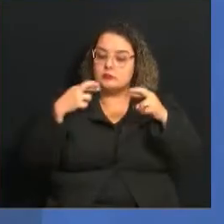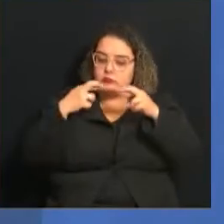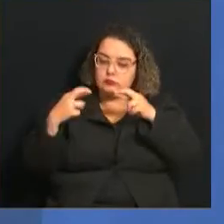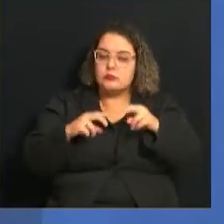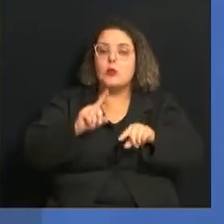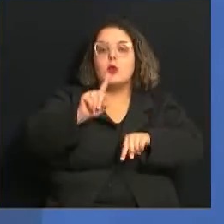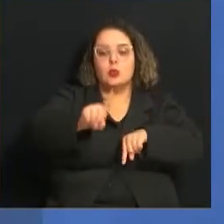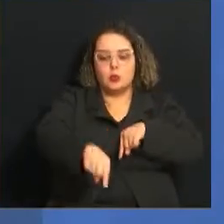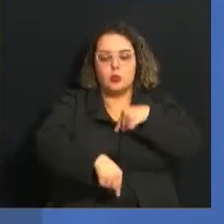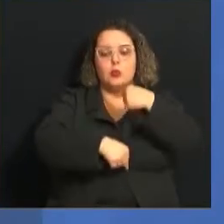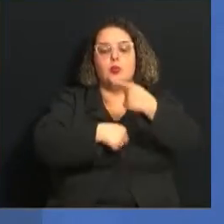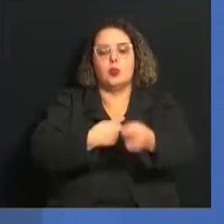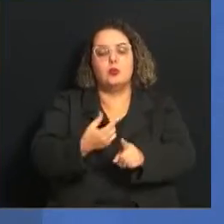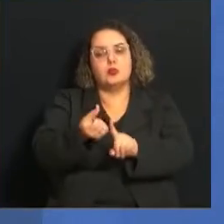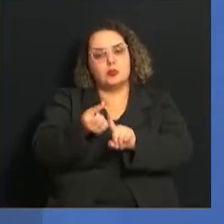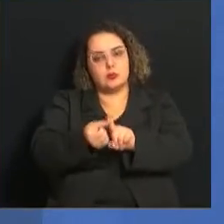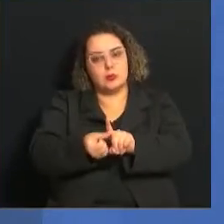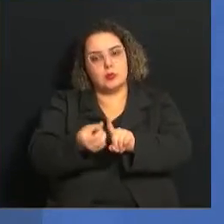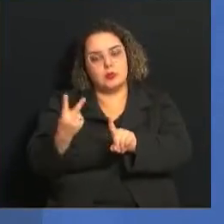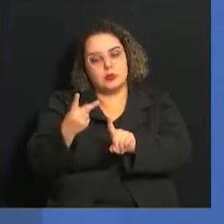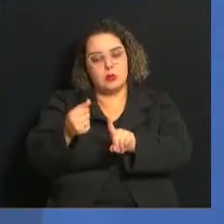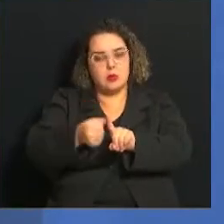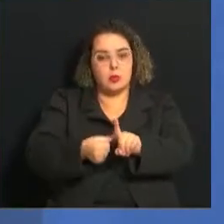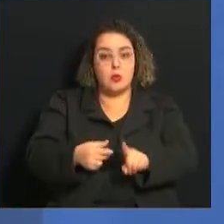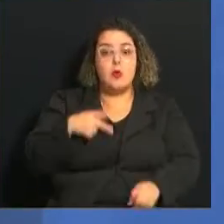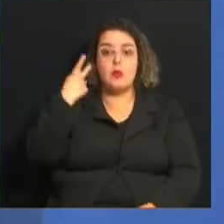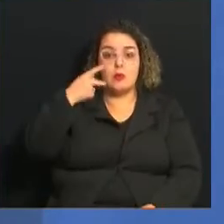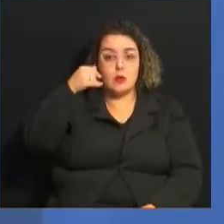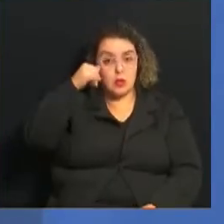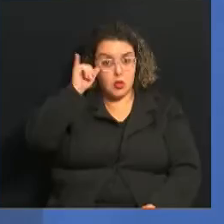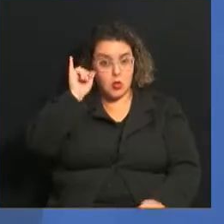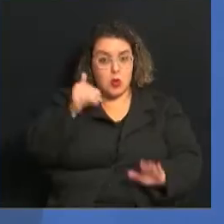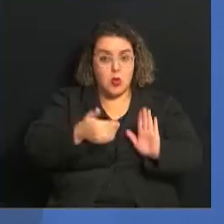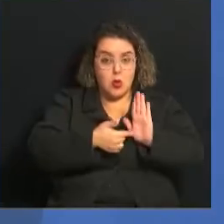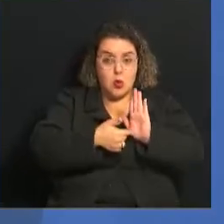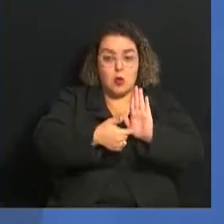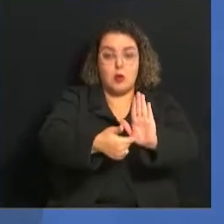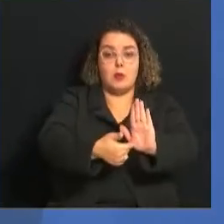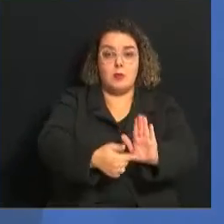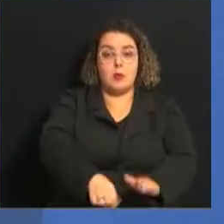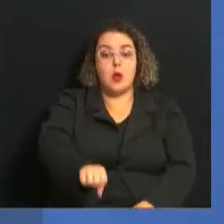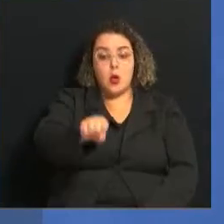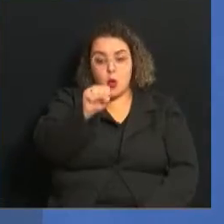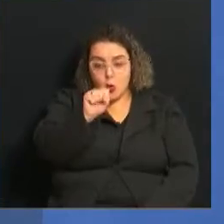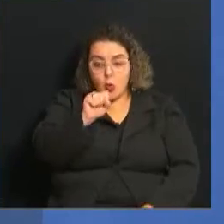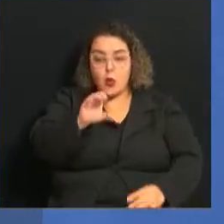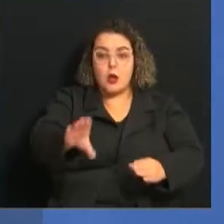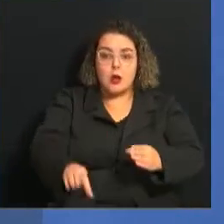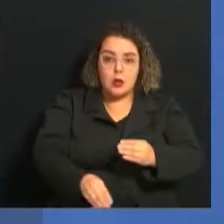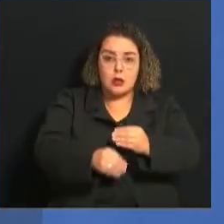próximo semestre. O vereador Paulo Búfalo apresentou 8 emendas e